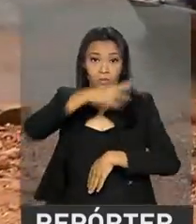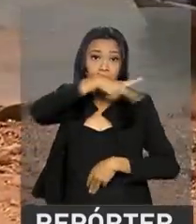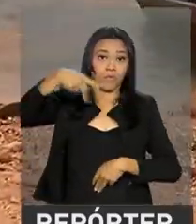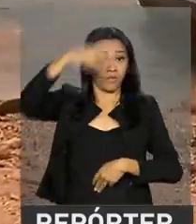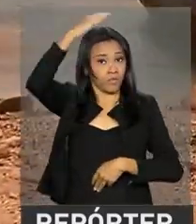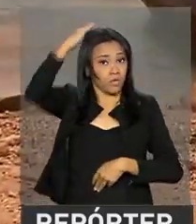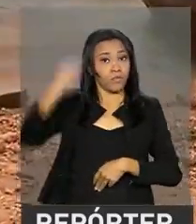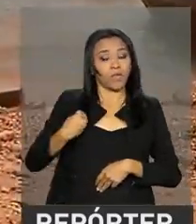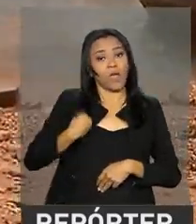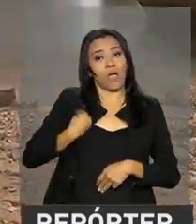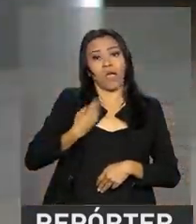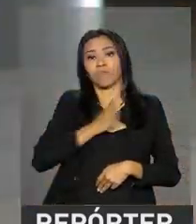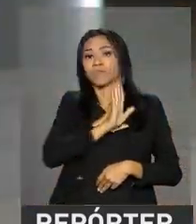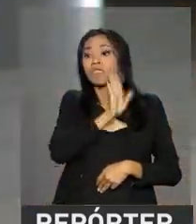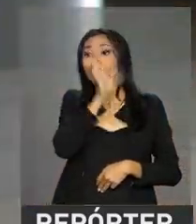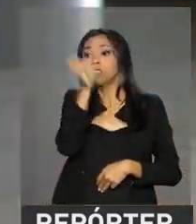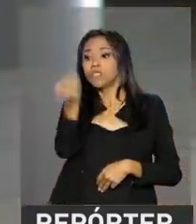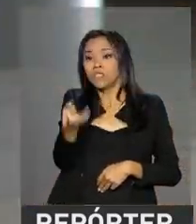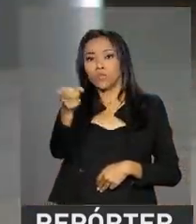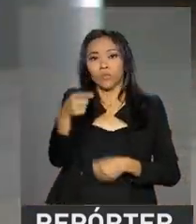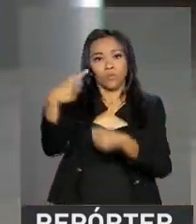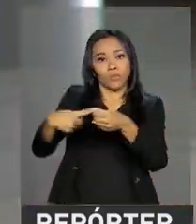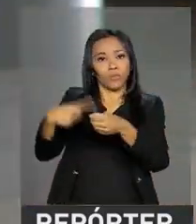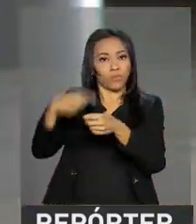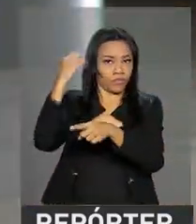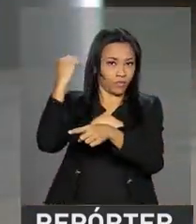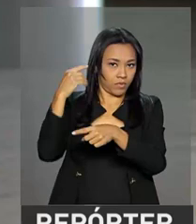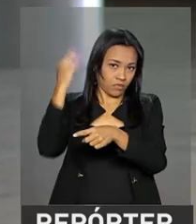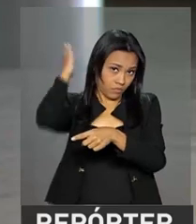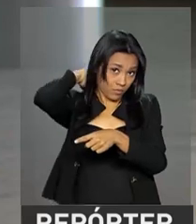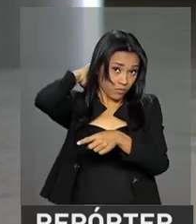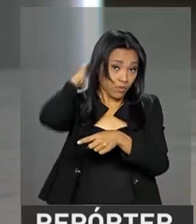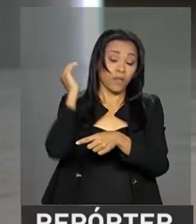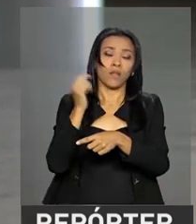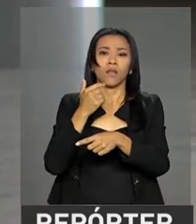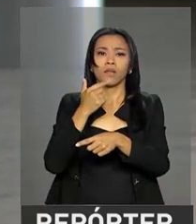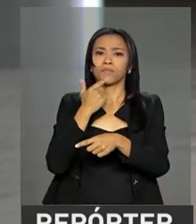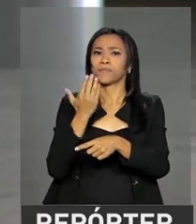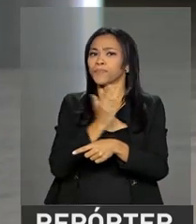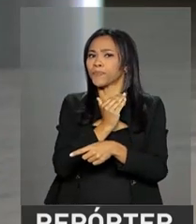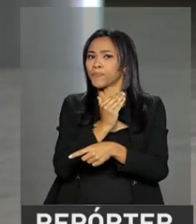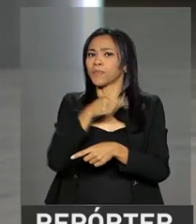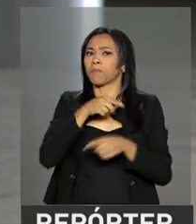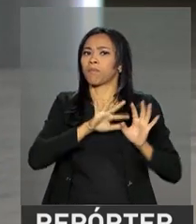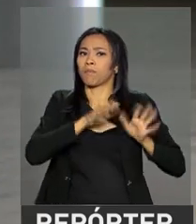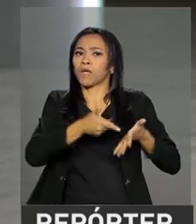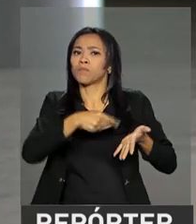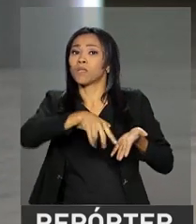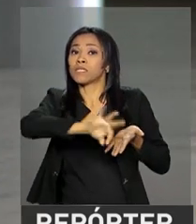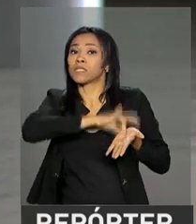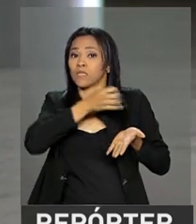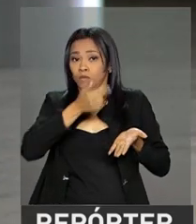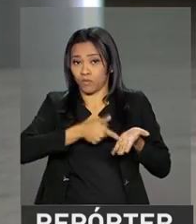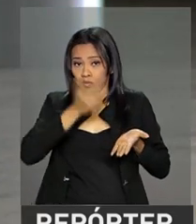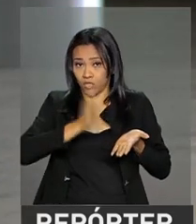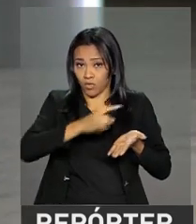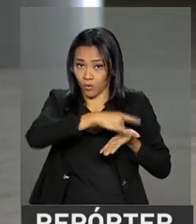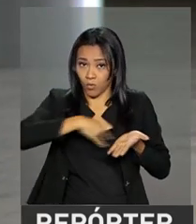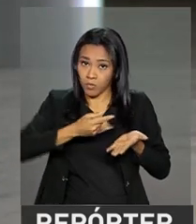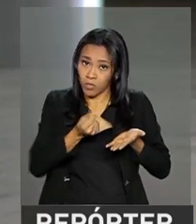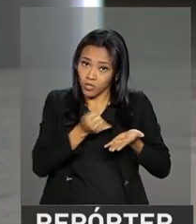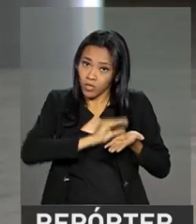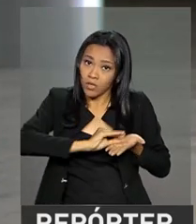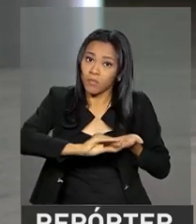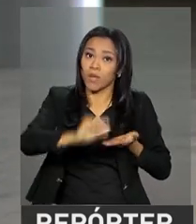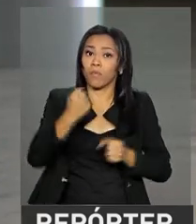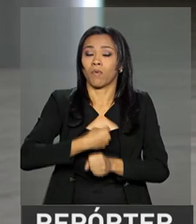em são geraldo do araguaia no pará depois de participar agorinha da cerimônia de assinatura da ordem de serviço para a